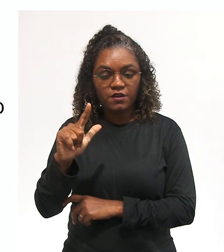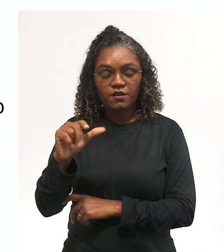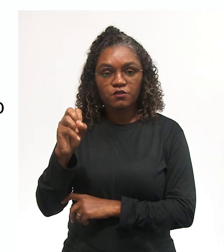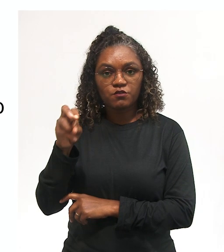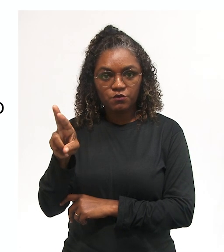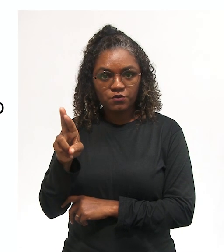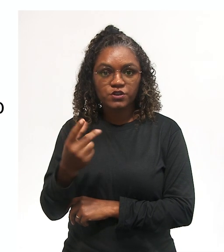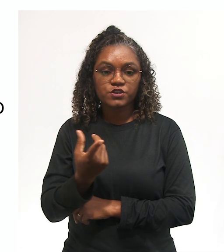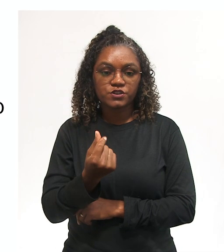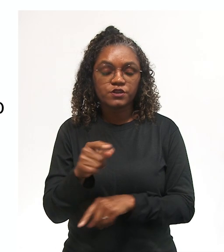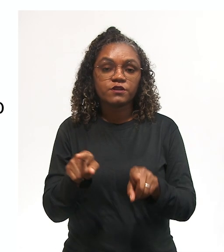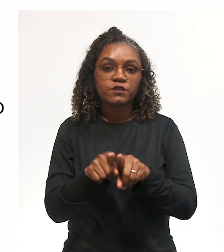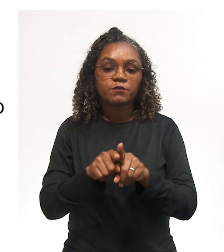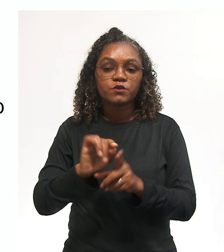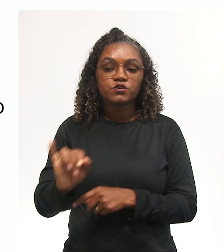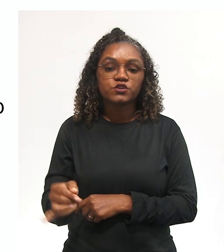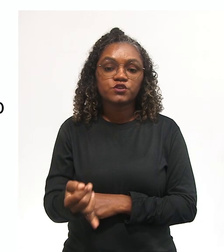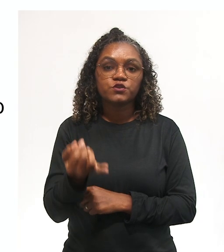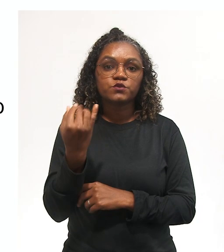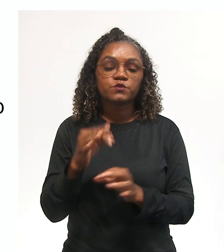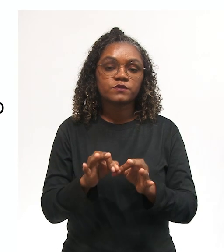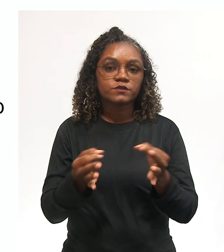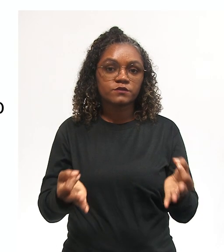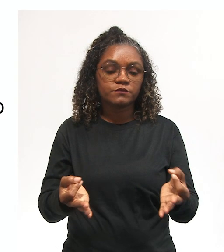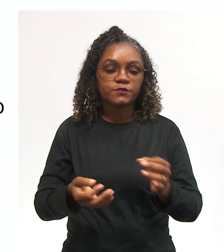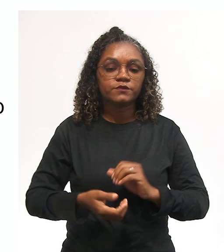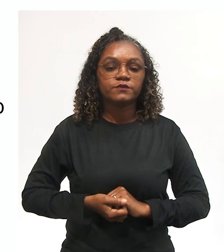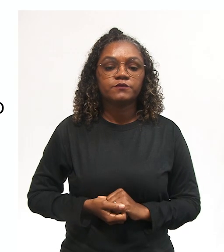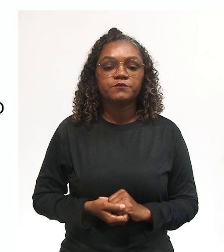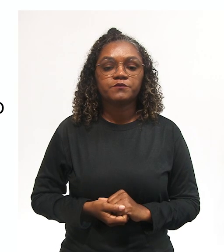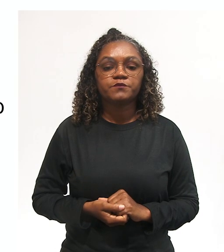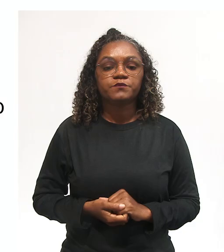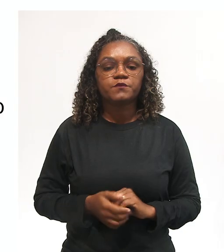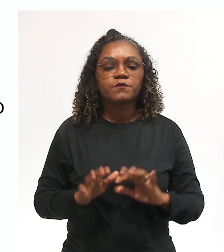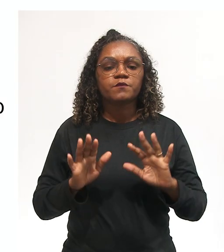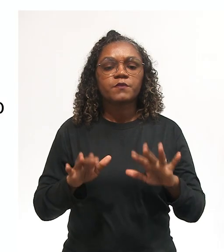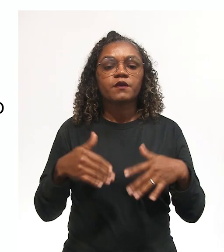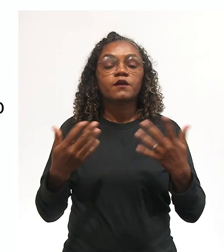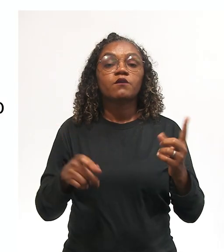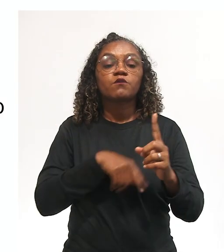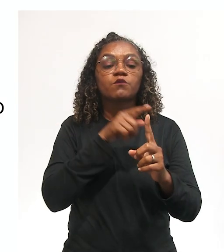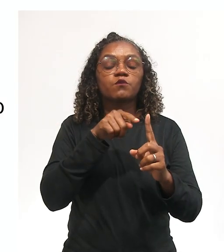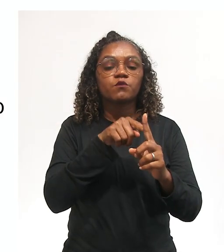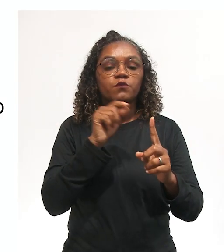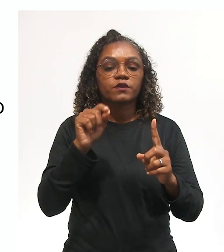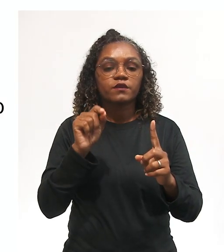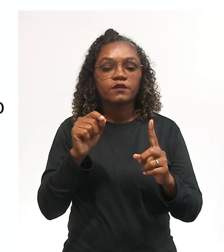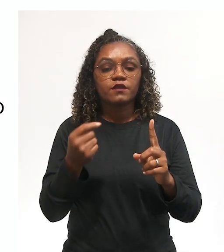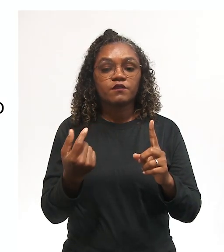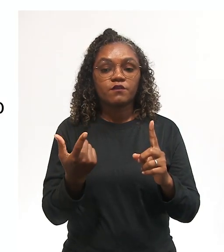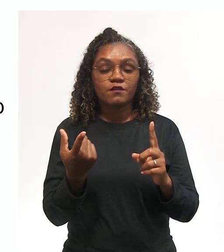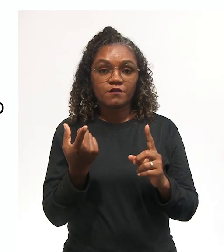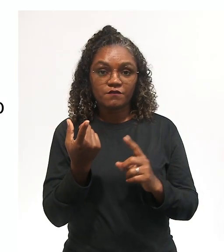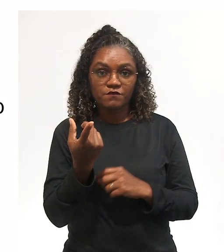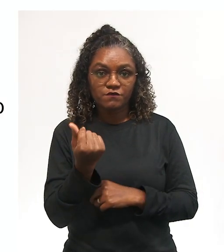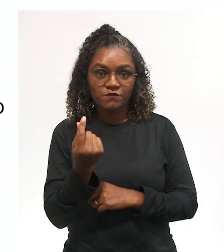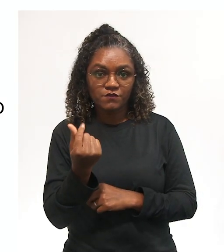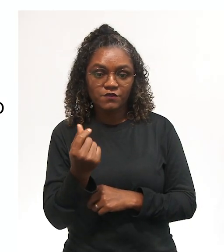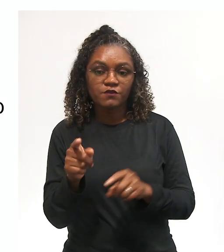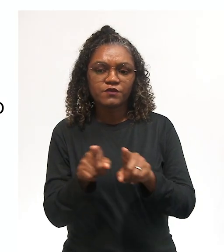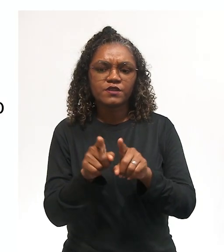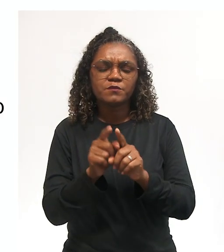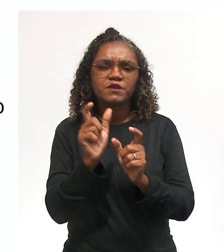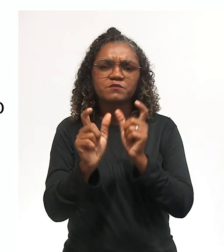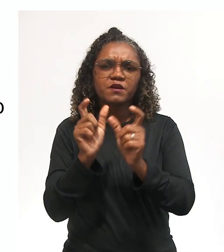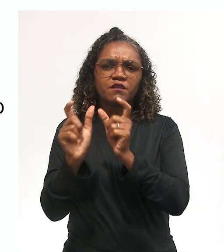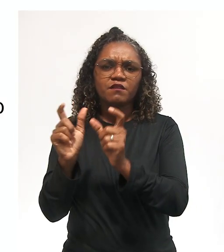O objetivo dessa aula é valor do dinheiro no tempo e terminologias